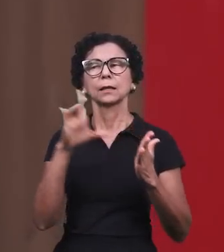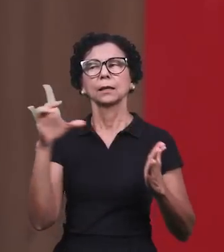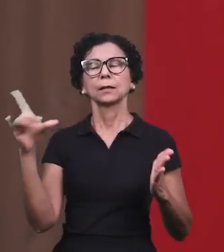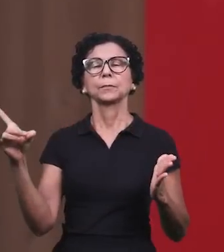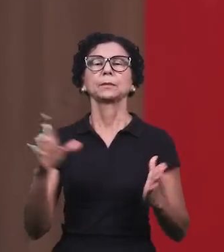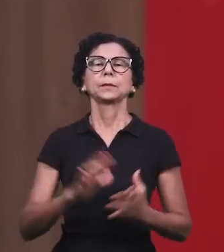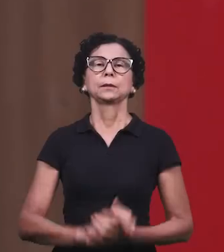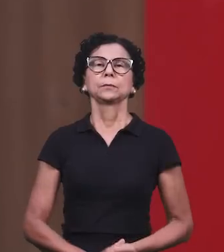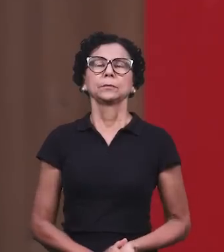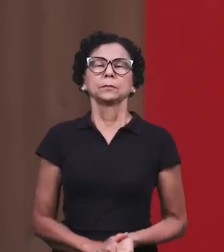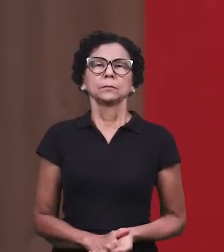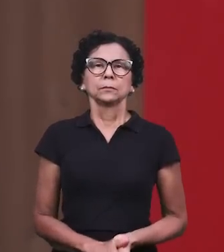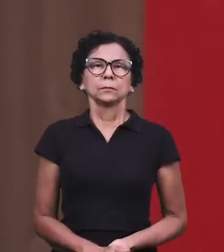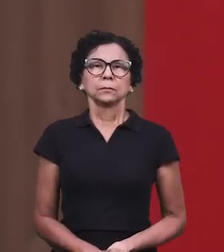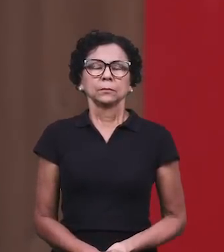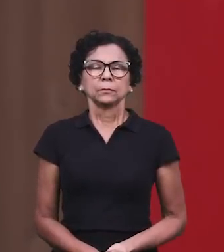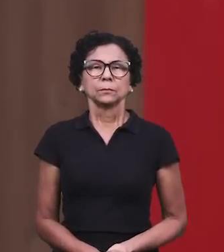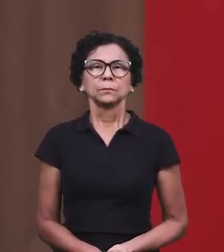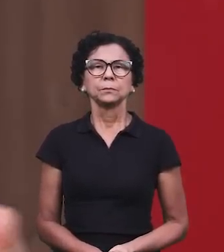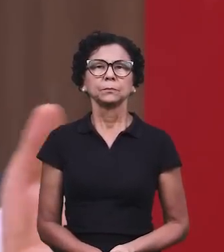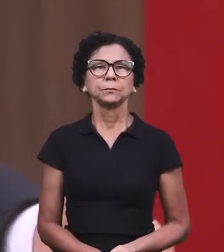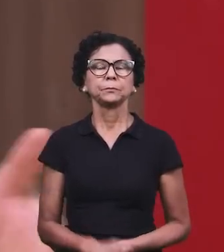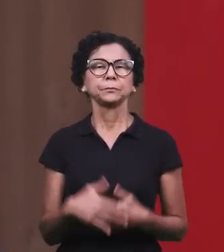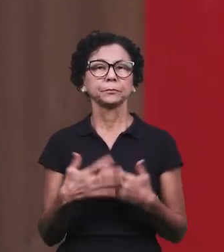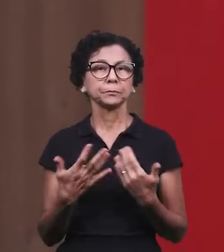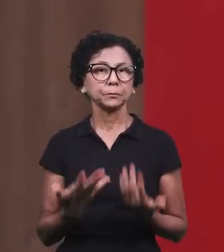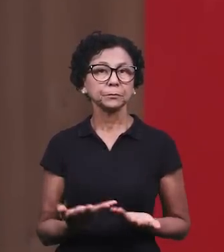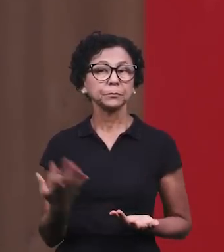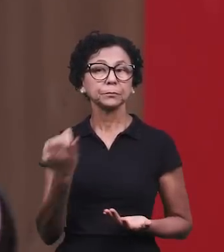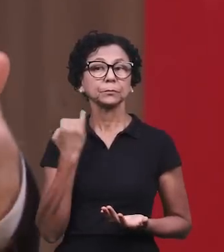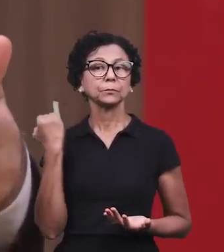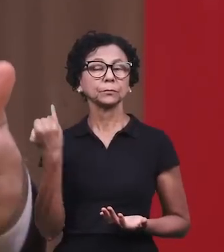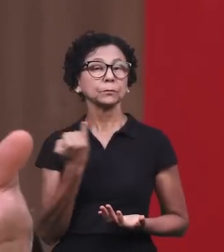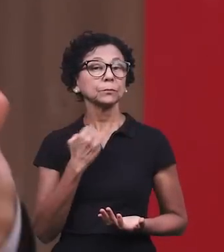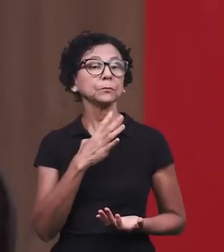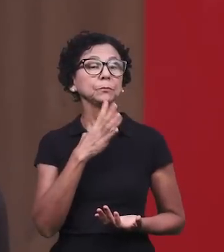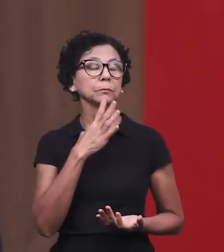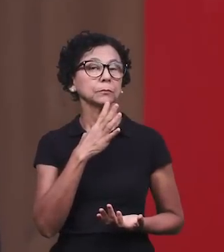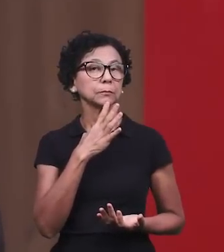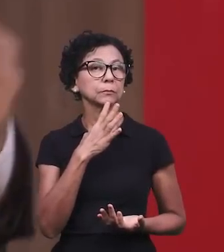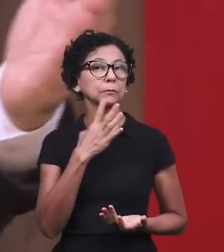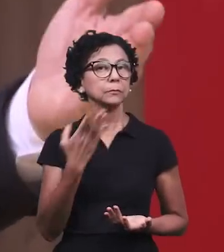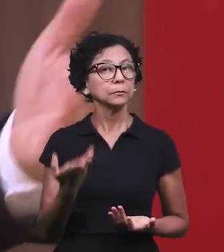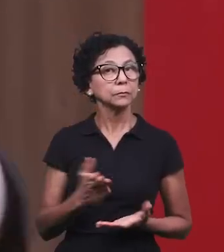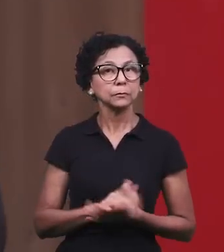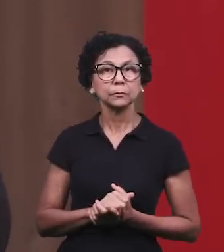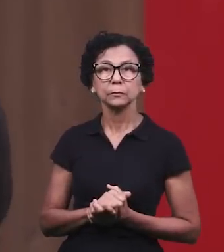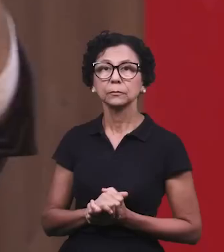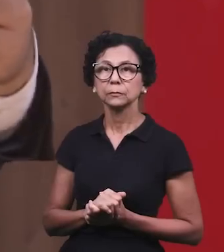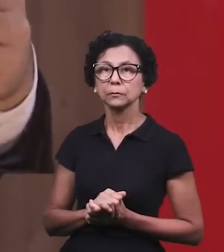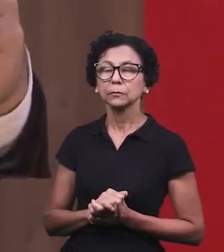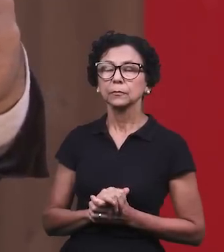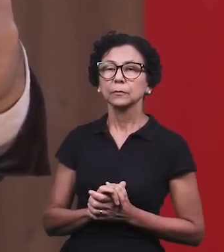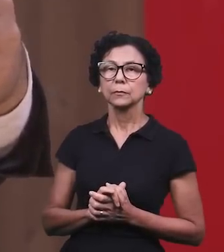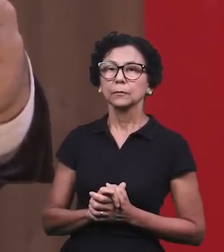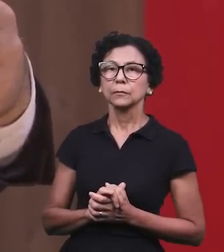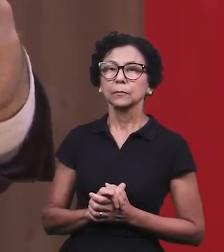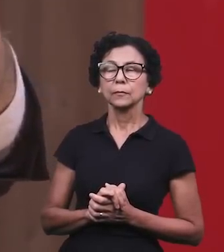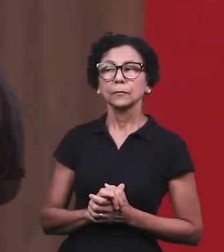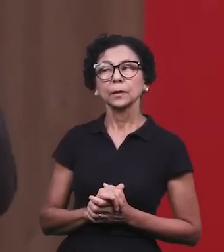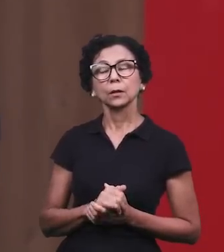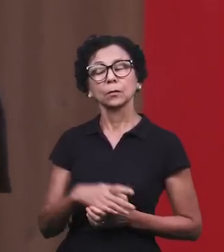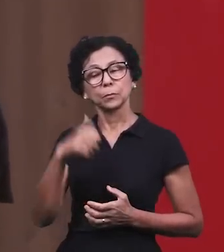nessa palavra, na Bíblia, a palavra de Deus. E por isso a importância de conhecermos, sabermos, como você disse, para depois ultrapassarmos.